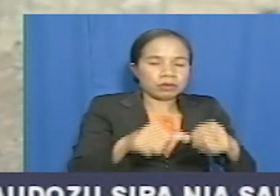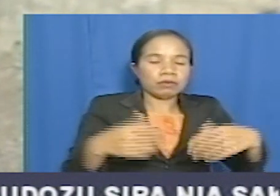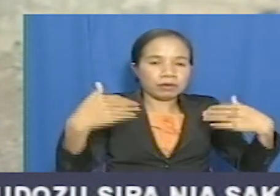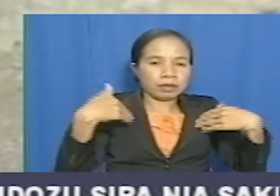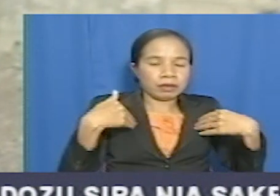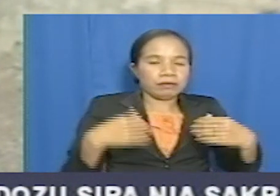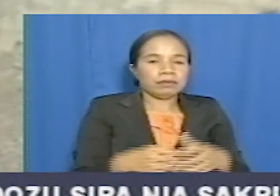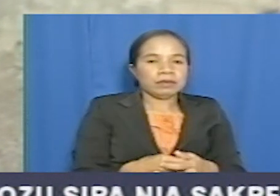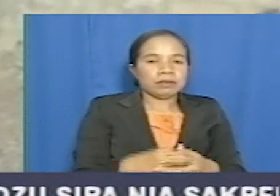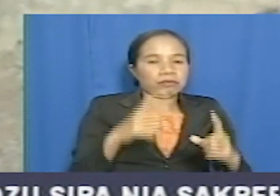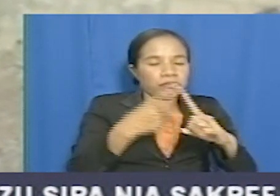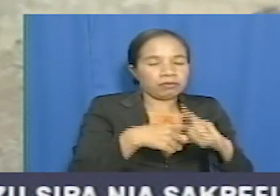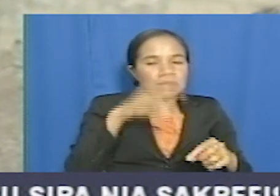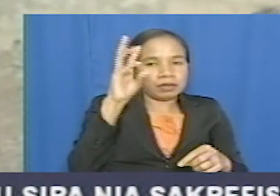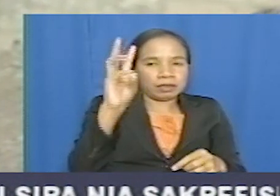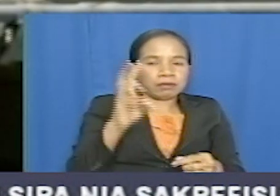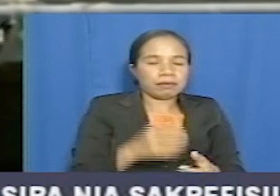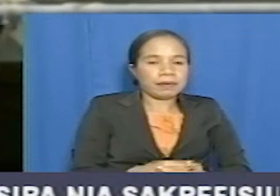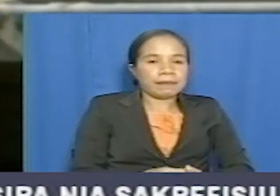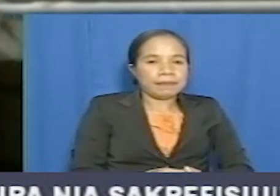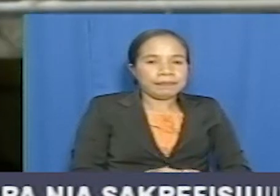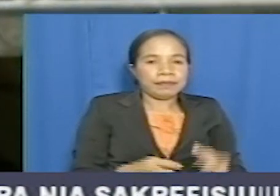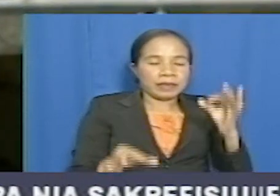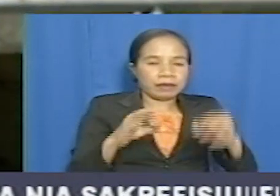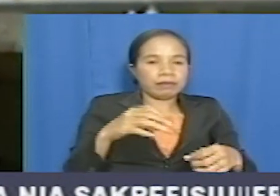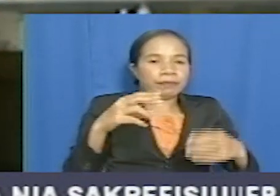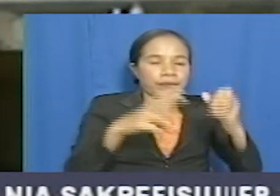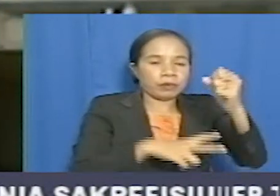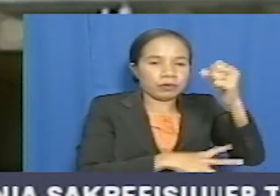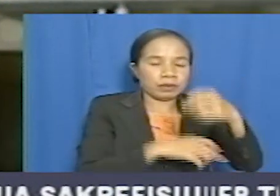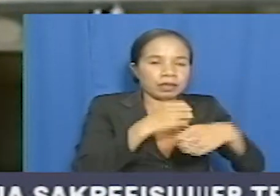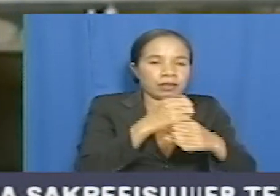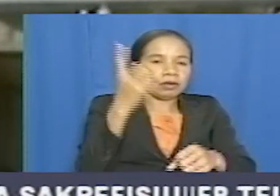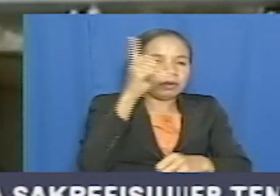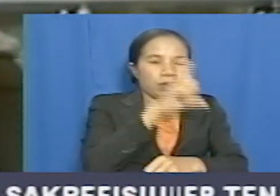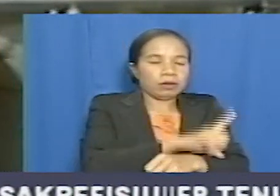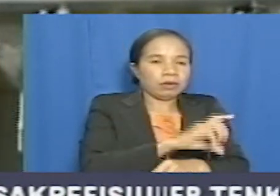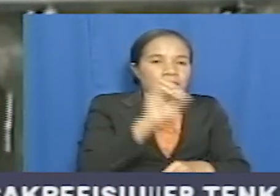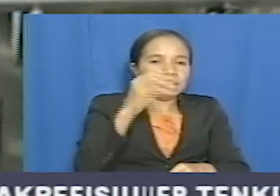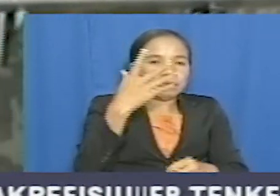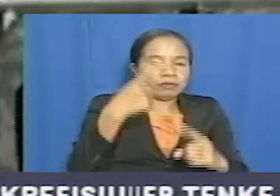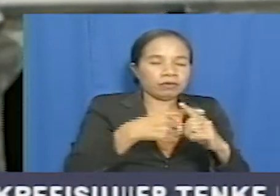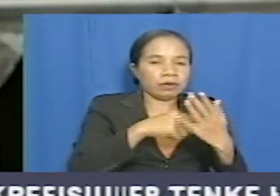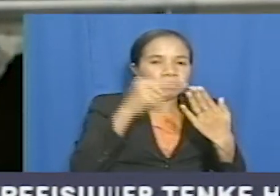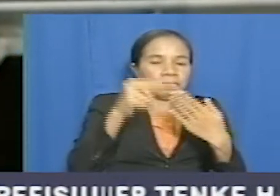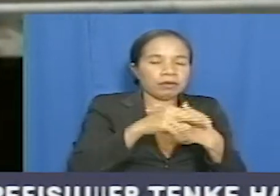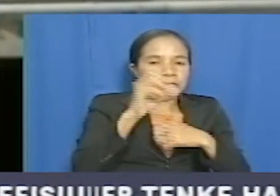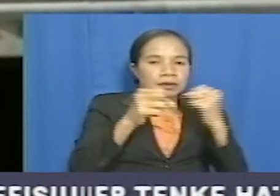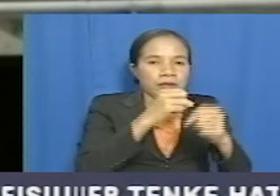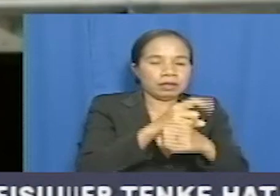mas que uma fulandane, enquanto Ponte Bacusi, se construiu, o retiro, o retiro da o